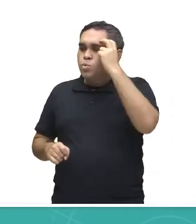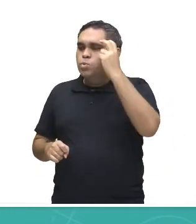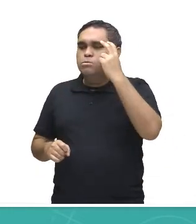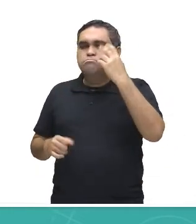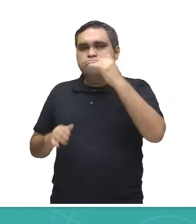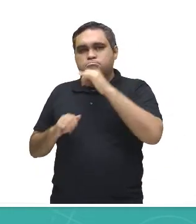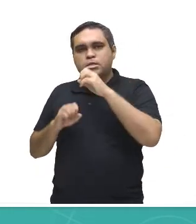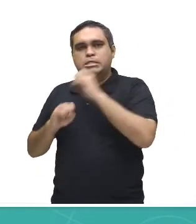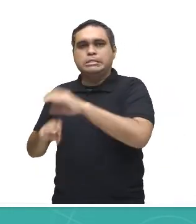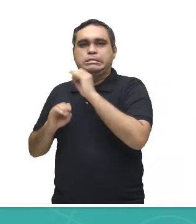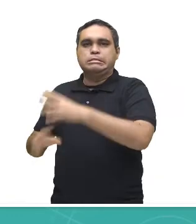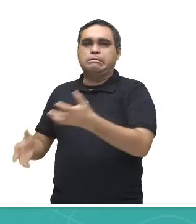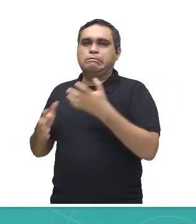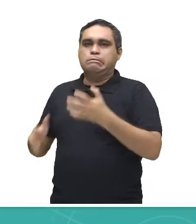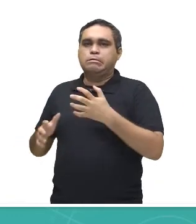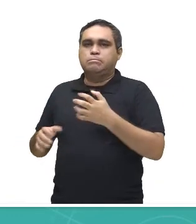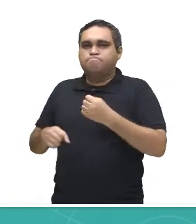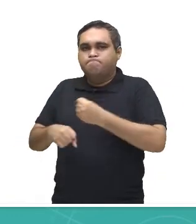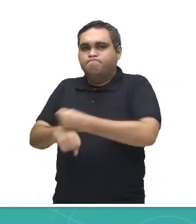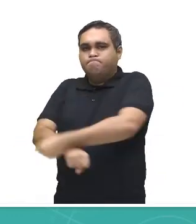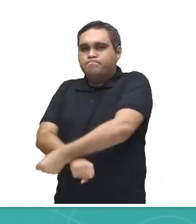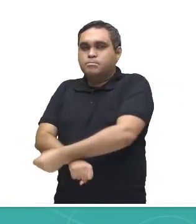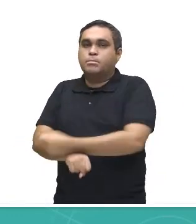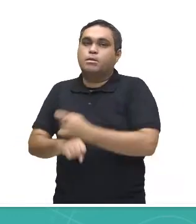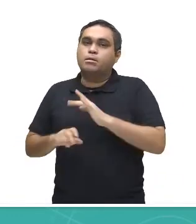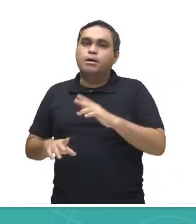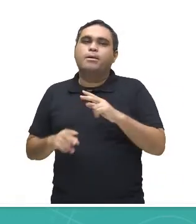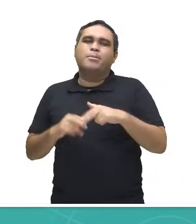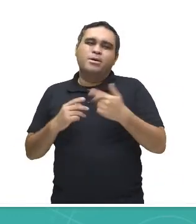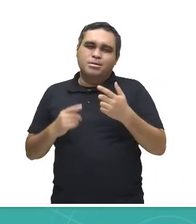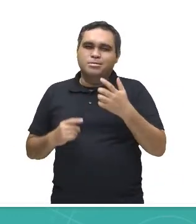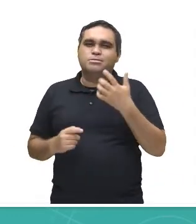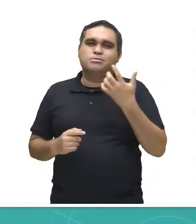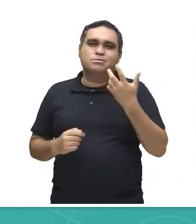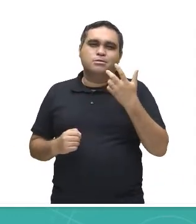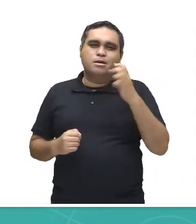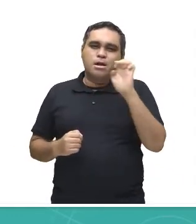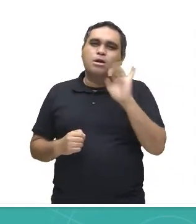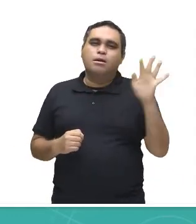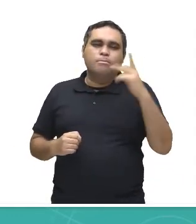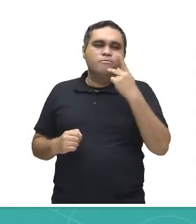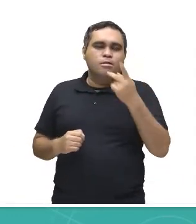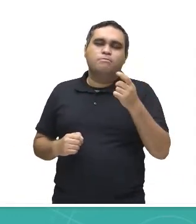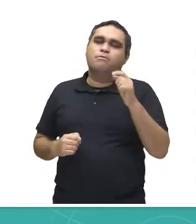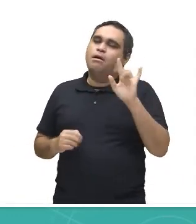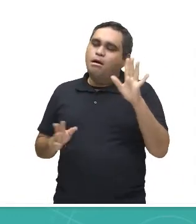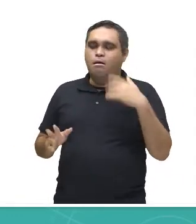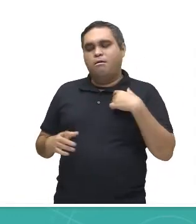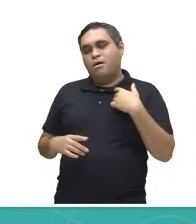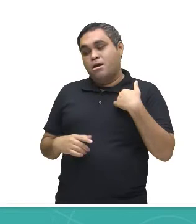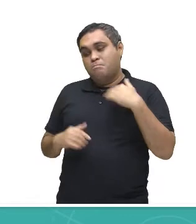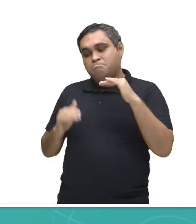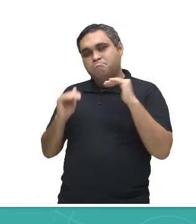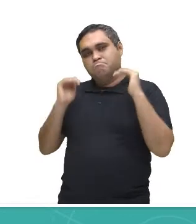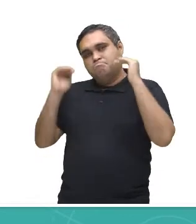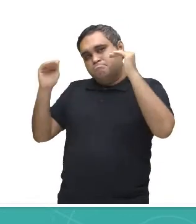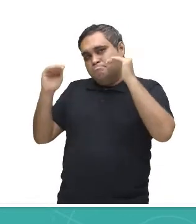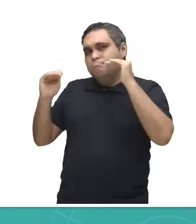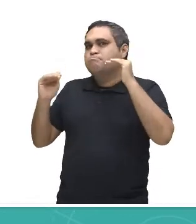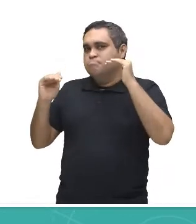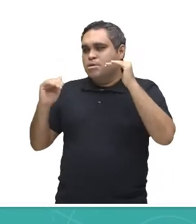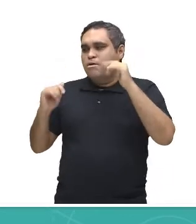mais civilizados, eles estavam ali no topo, né, de uma evolução que hoje a gente sabe que nem